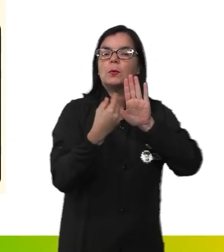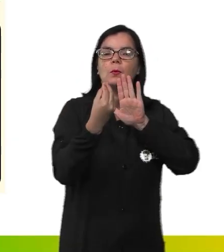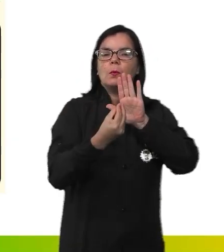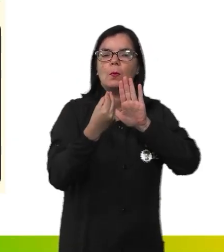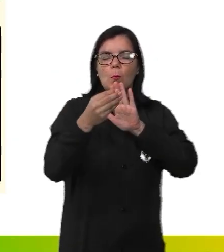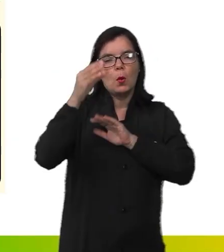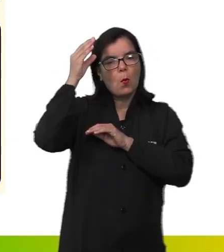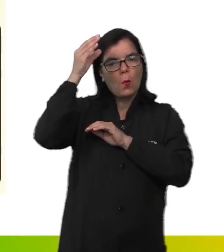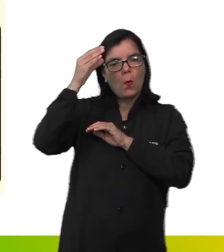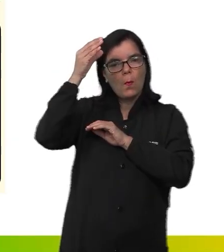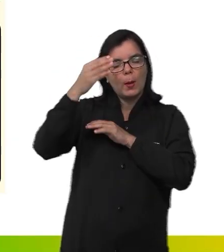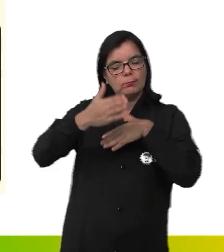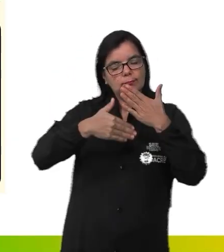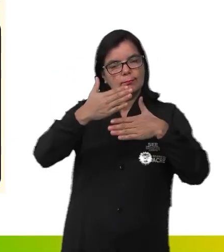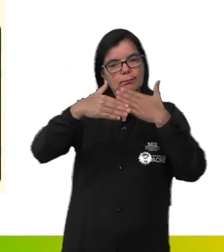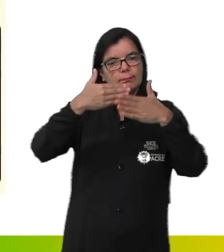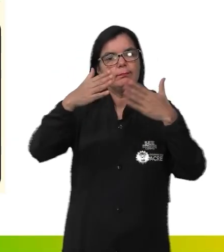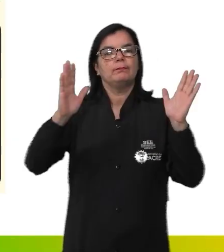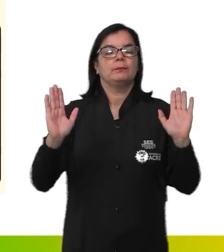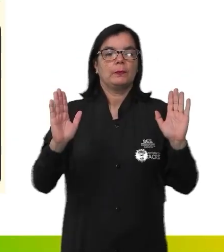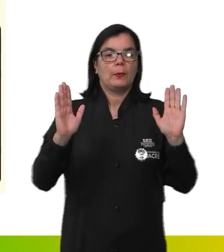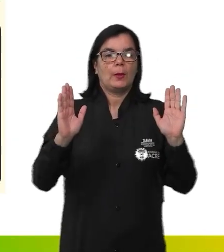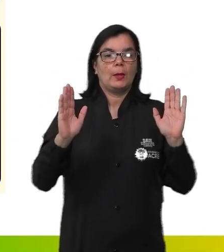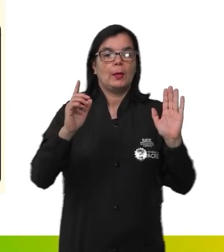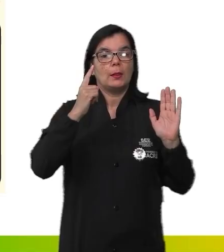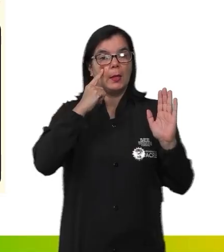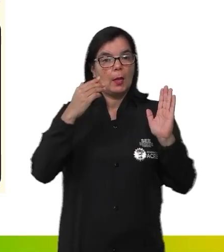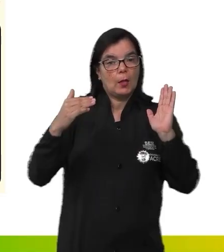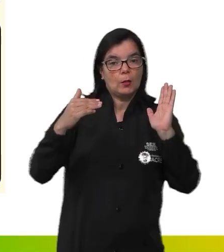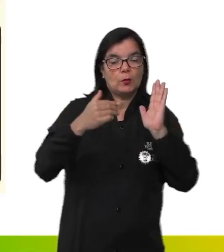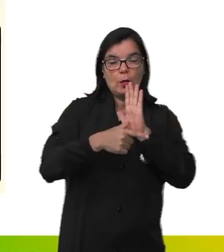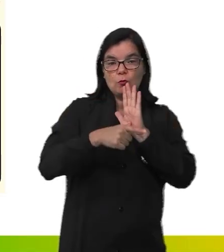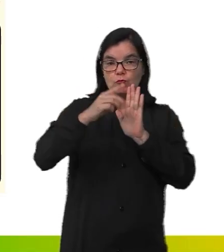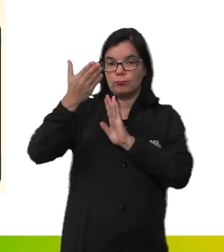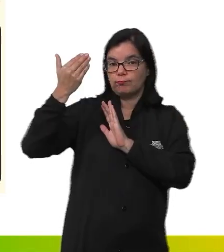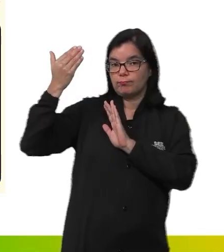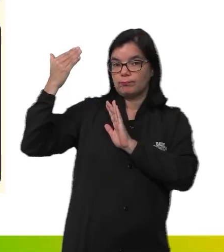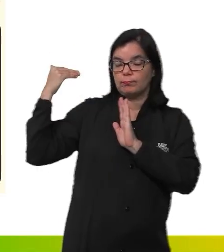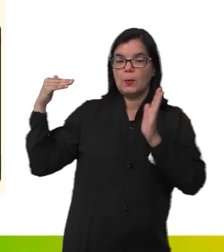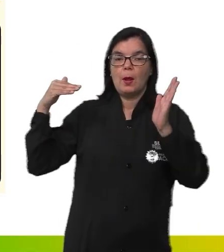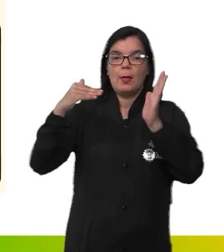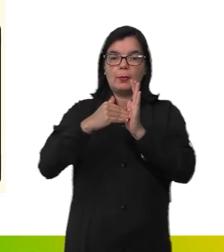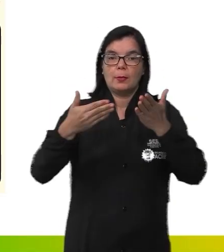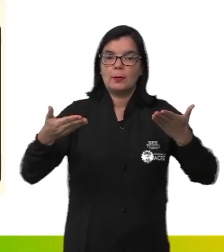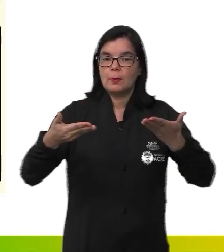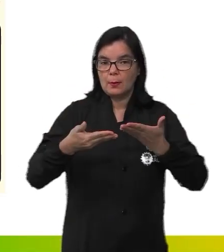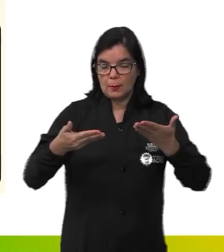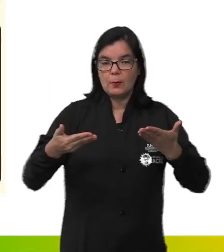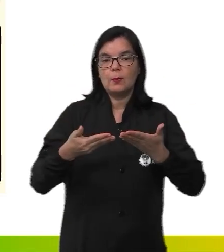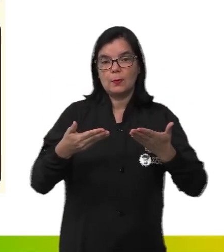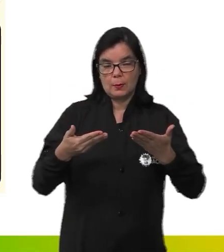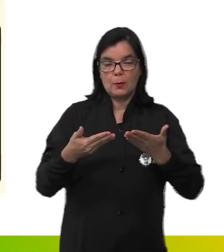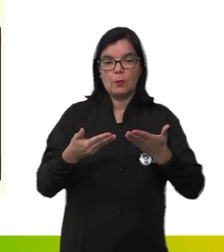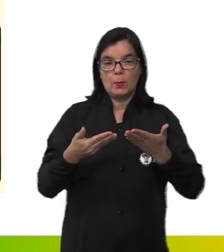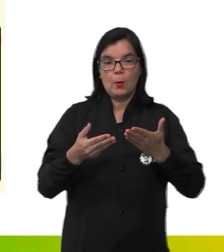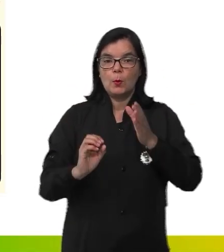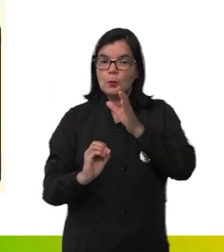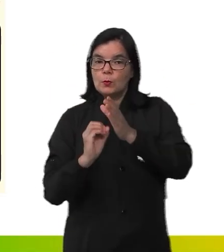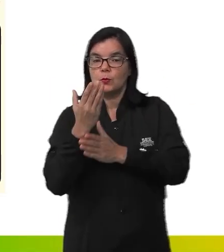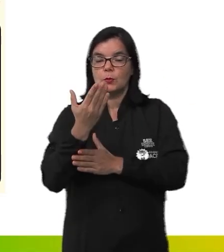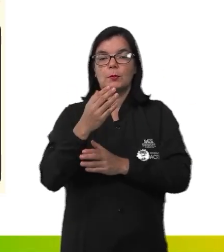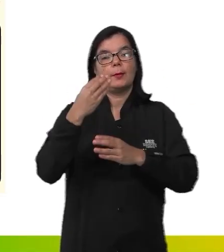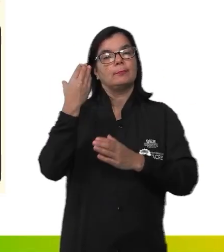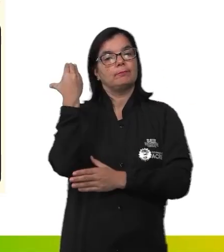esse conhecimento se desenvolveu ao longo do tempo, desde a antiguidade até os dias atuais, com destaque para o surgimento